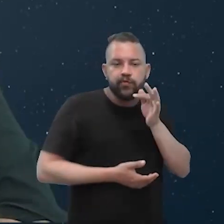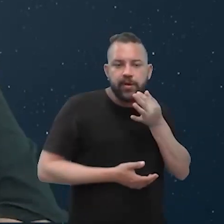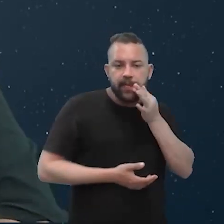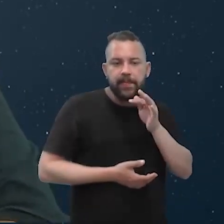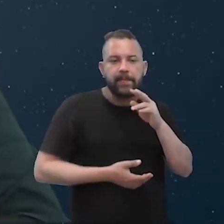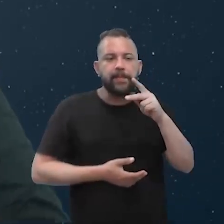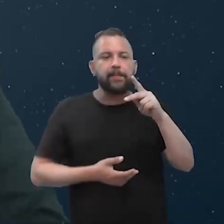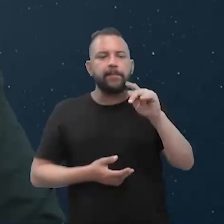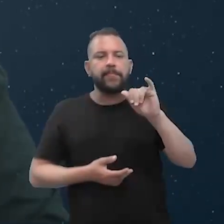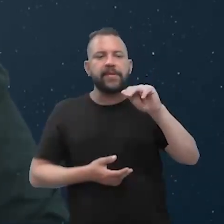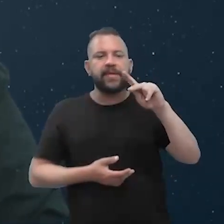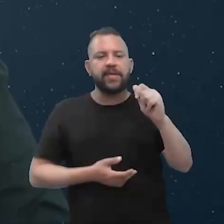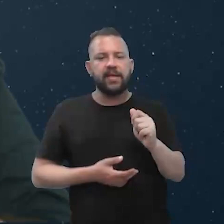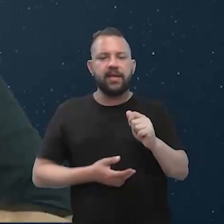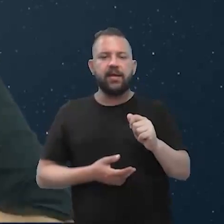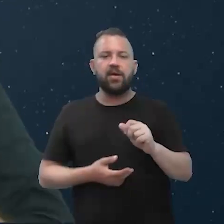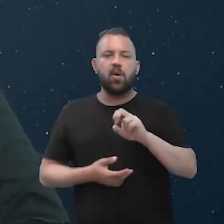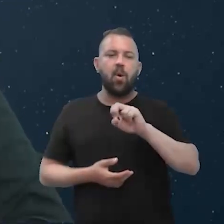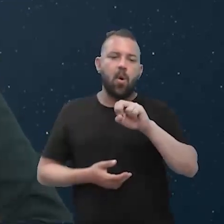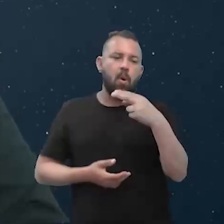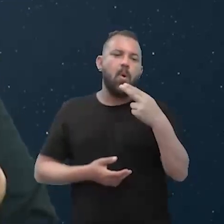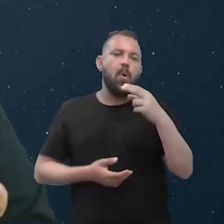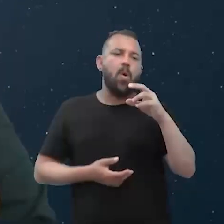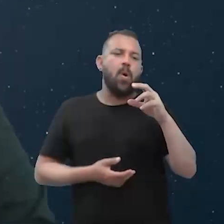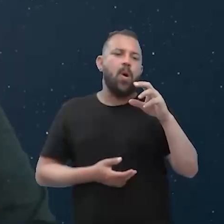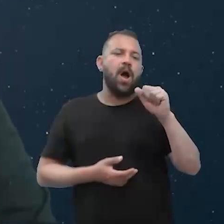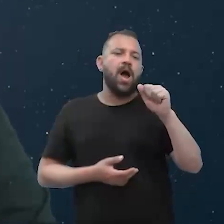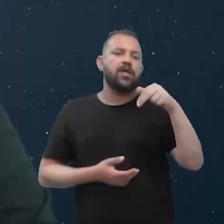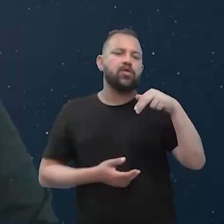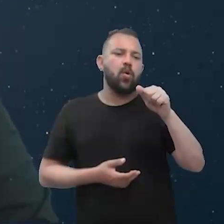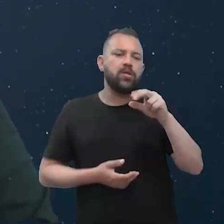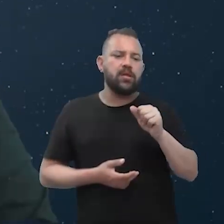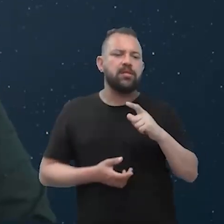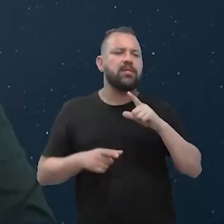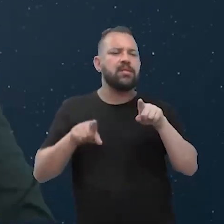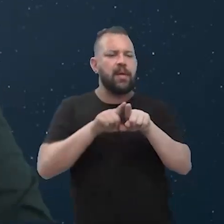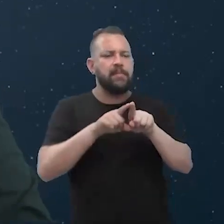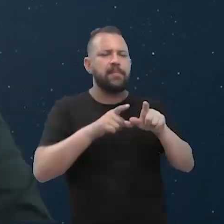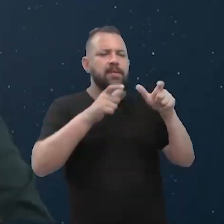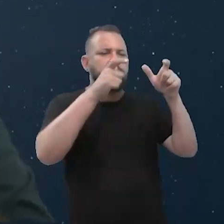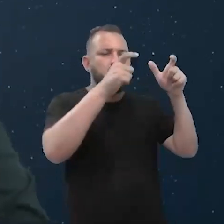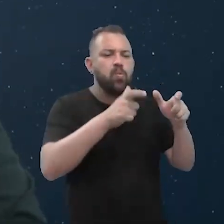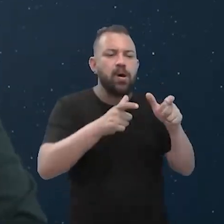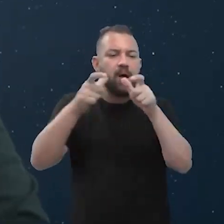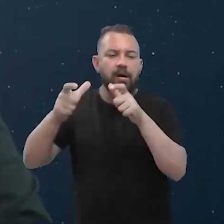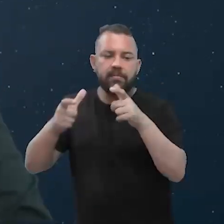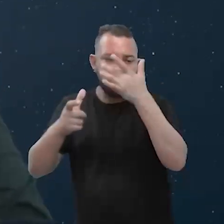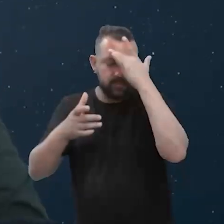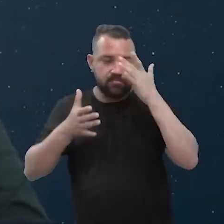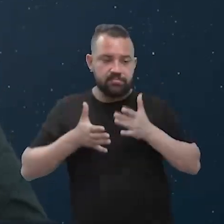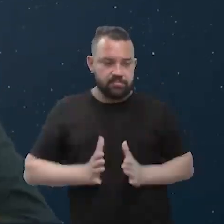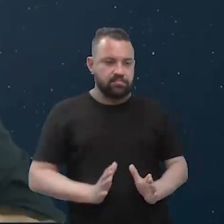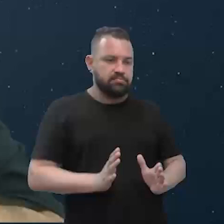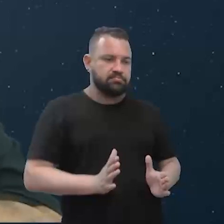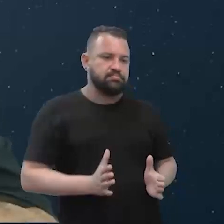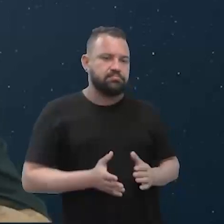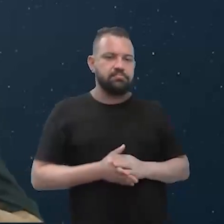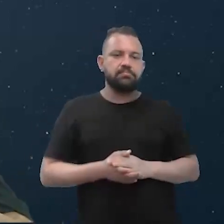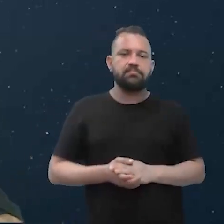pinha, fruta do conde. Então, isso vai depender muito da localização. Ficou claro que o que é a